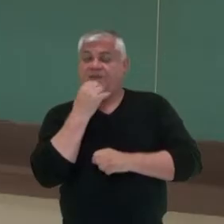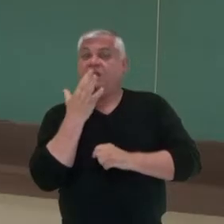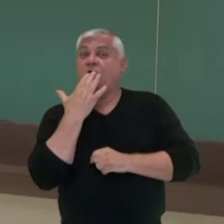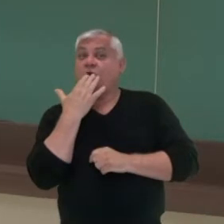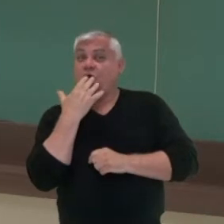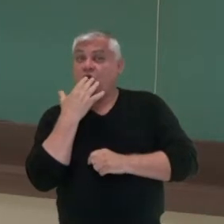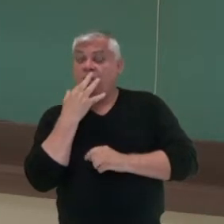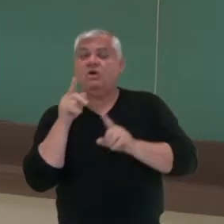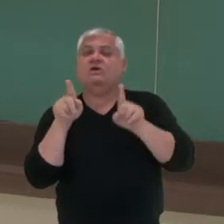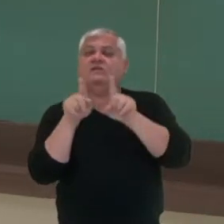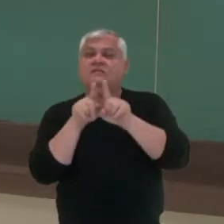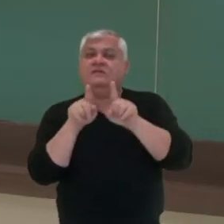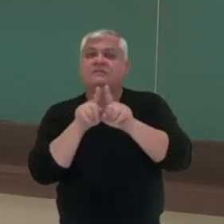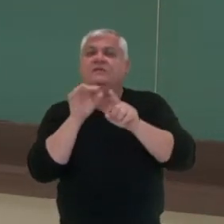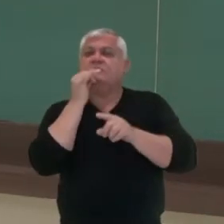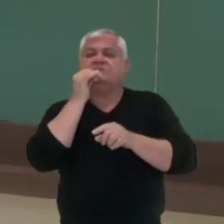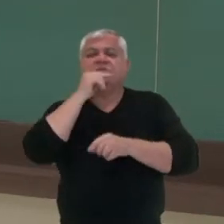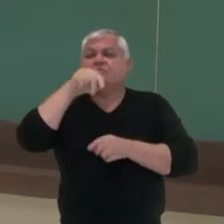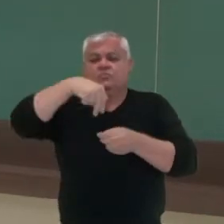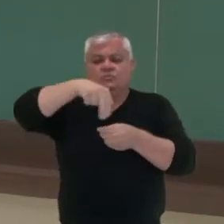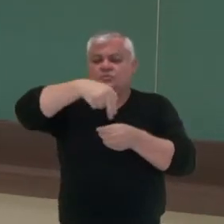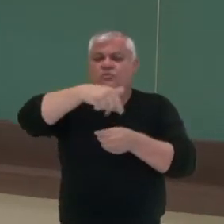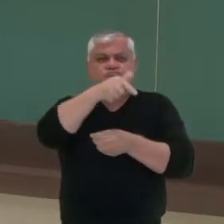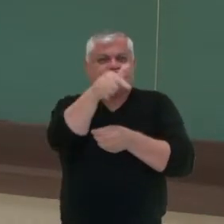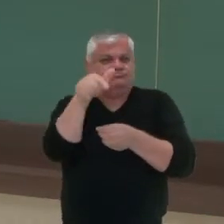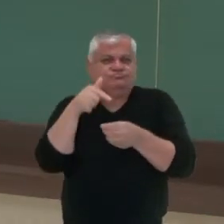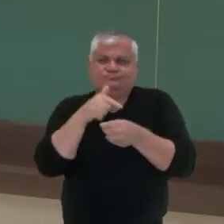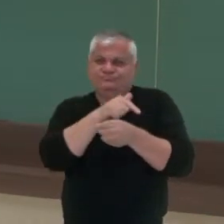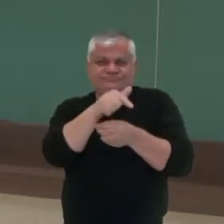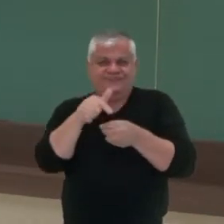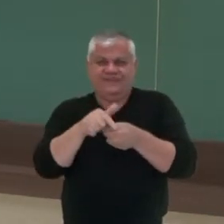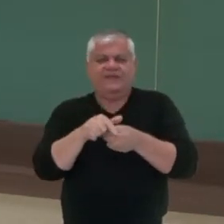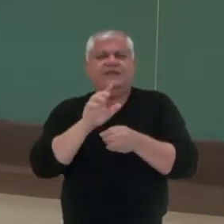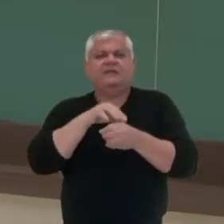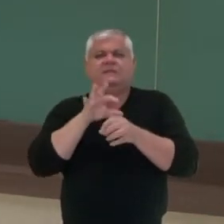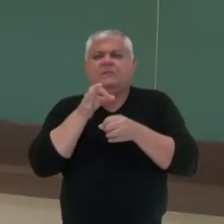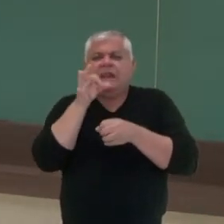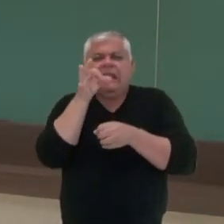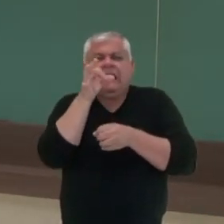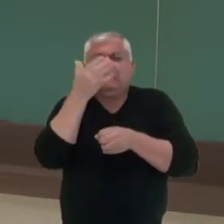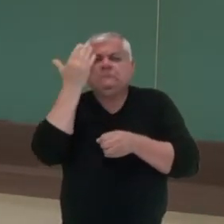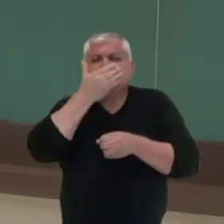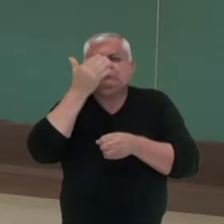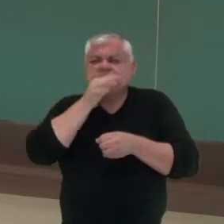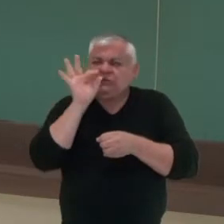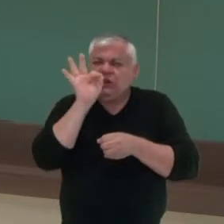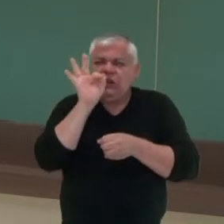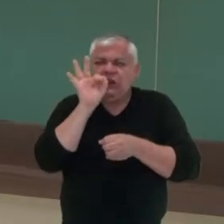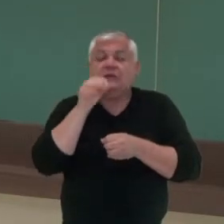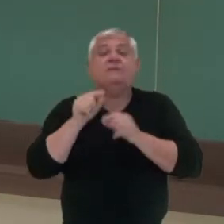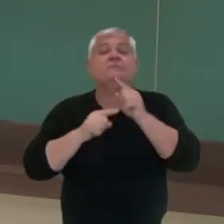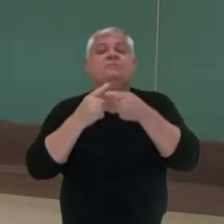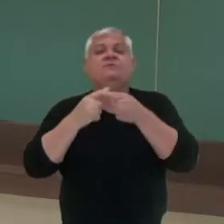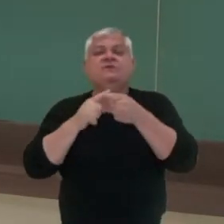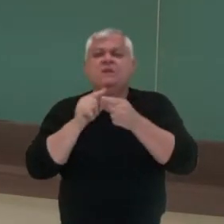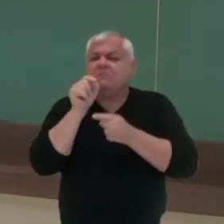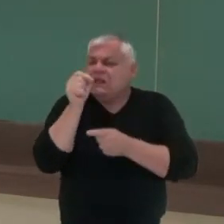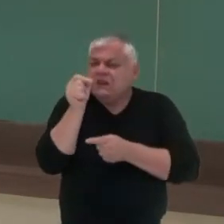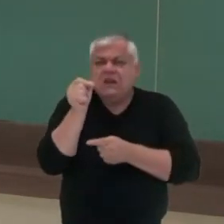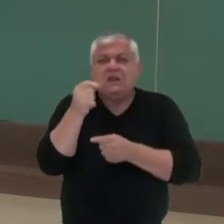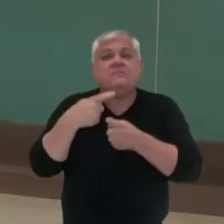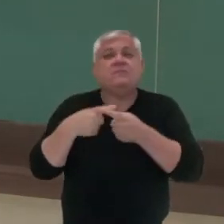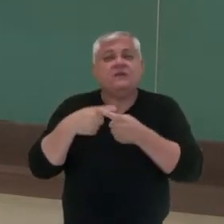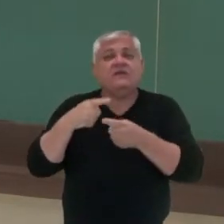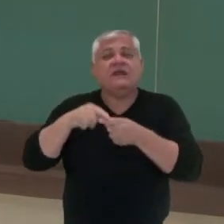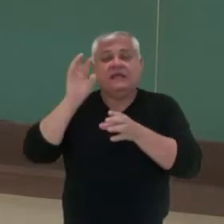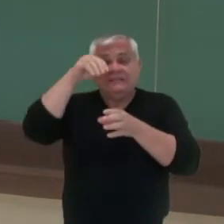são anucleadas, elas não possuem núcleo. Elas são, por isso, muito pequenas. Então, por que elas têm que ser pequenininhas? Porque elas